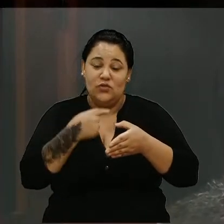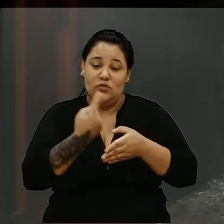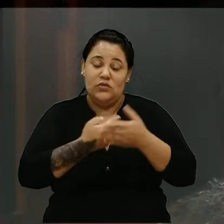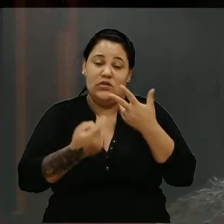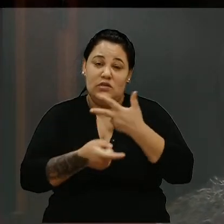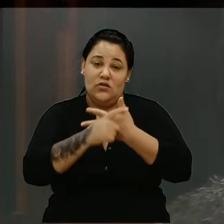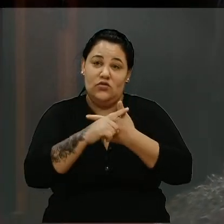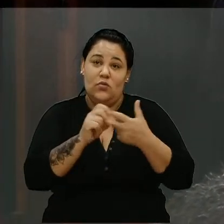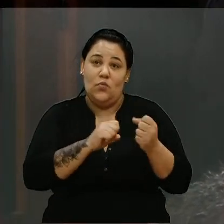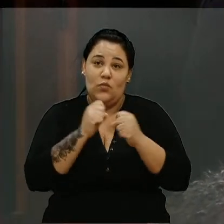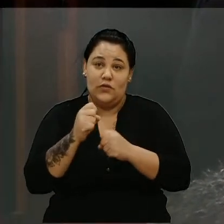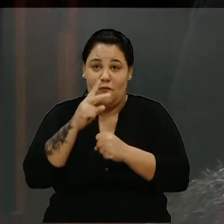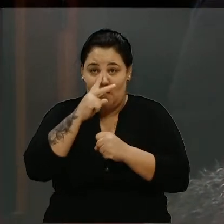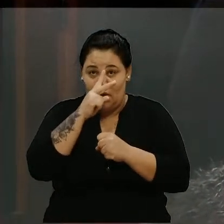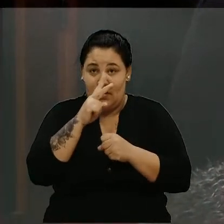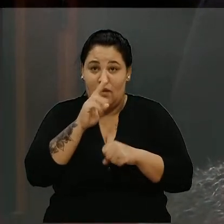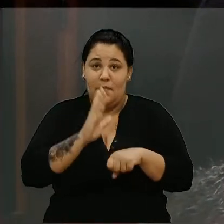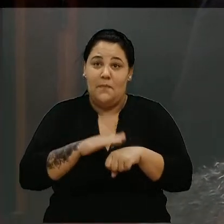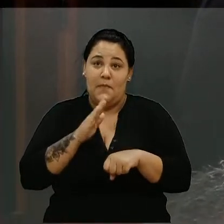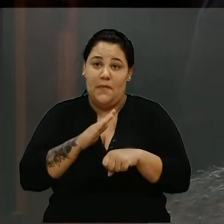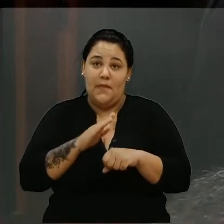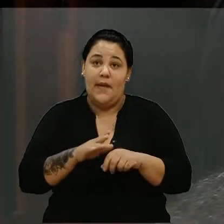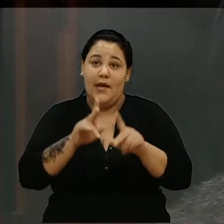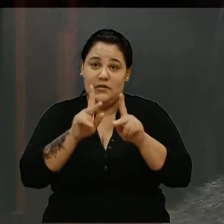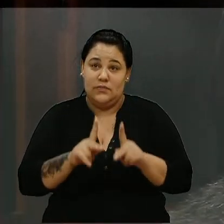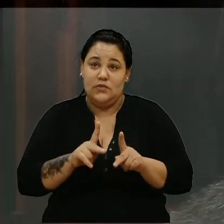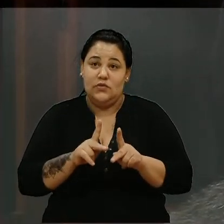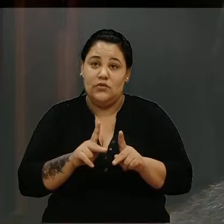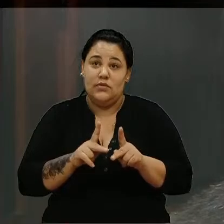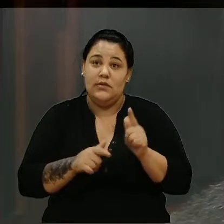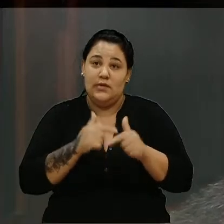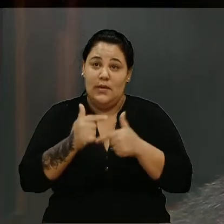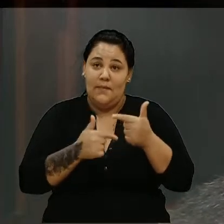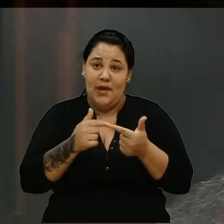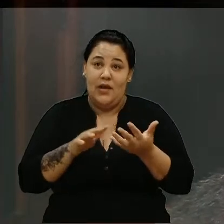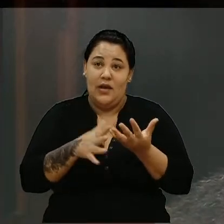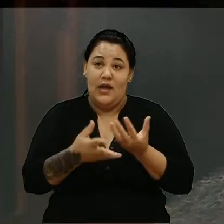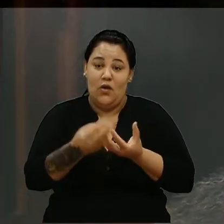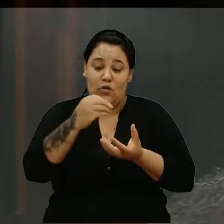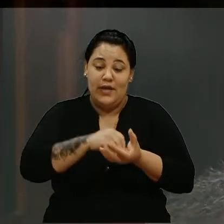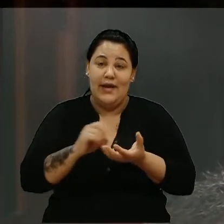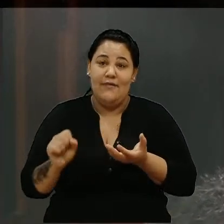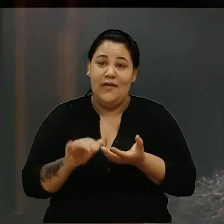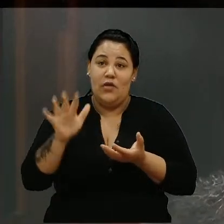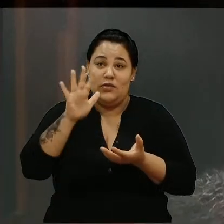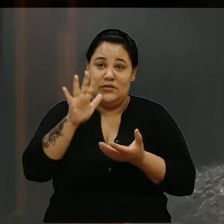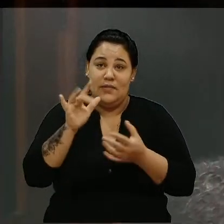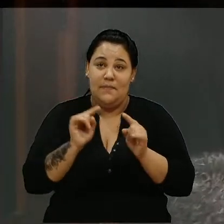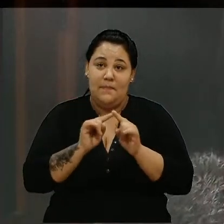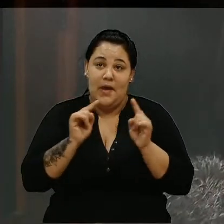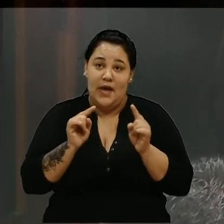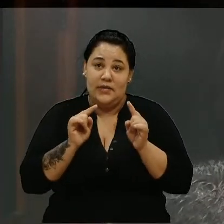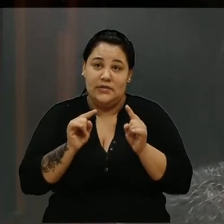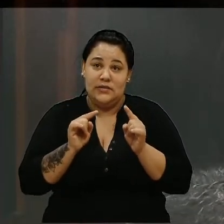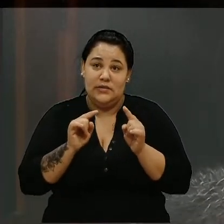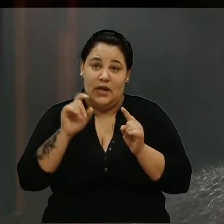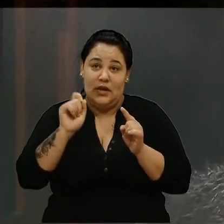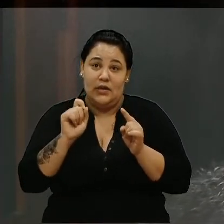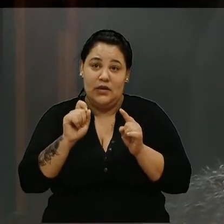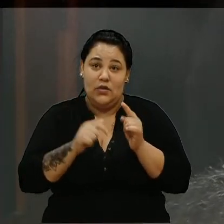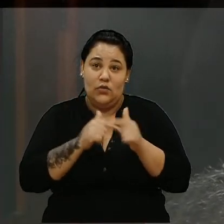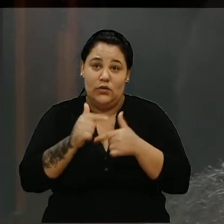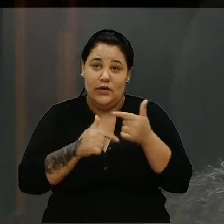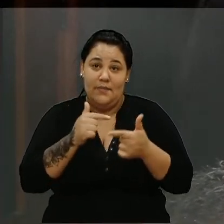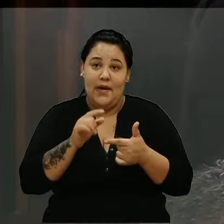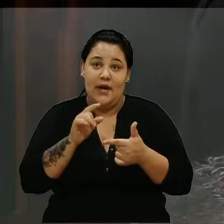possa fortalecer. E para que as pessoas que trabalham na Codeca sejam valorizadas, mas que o serviço seja cada vez mais de maior qualidade. Era